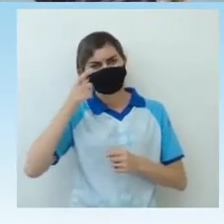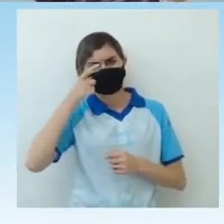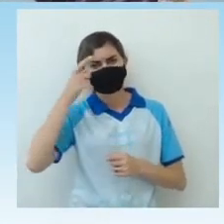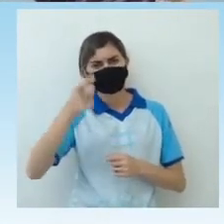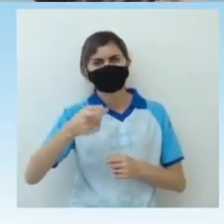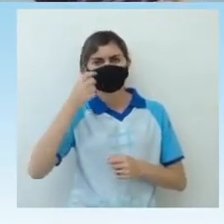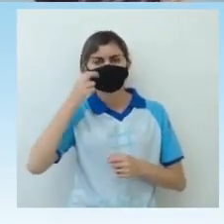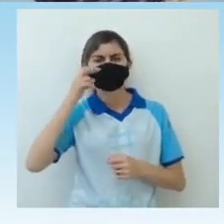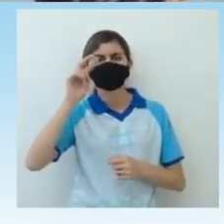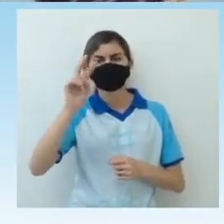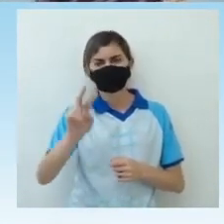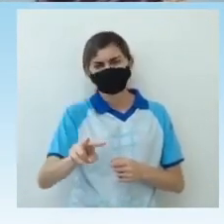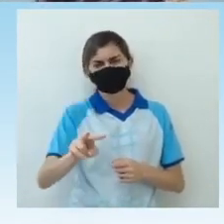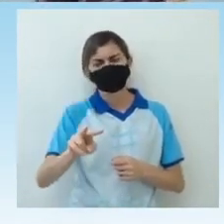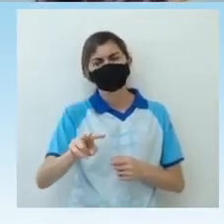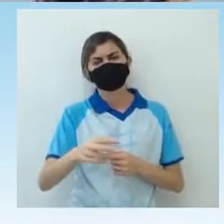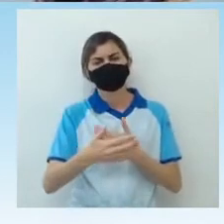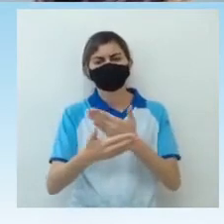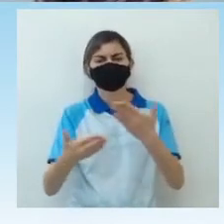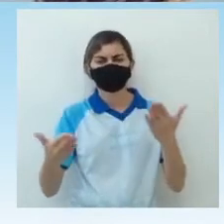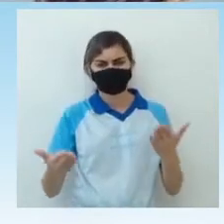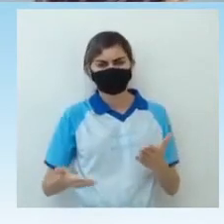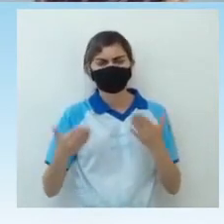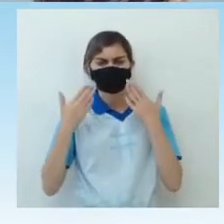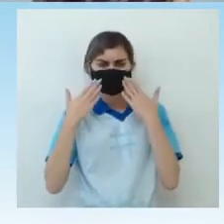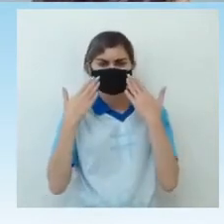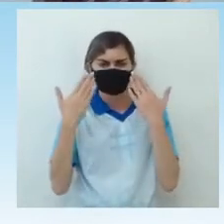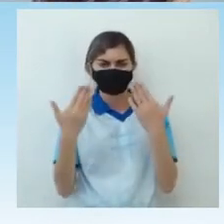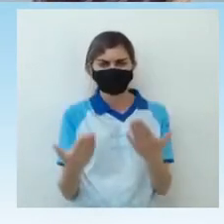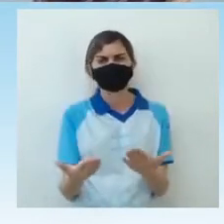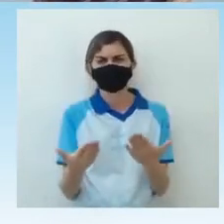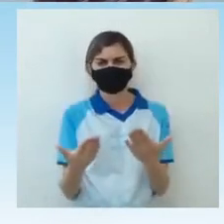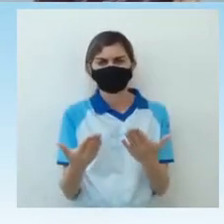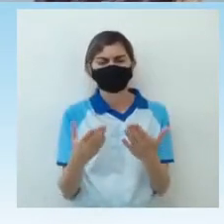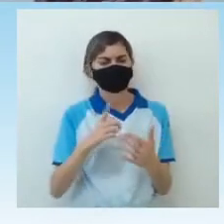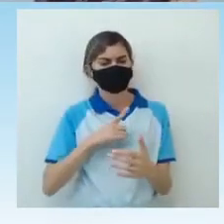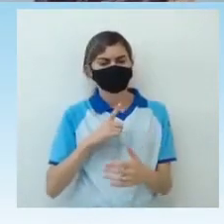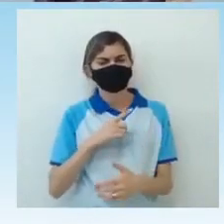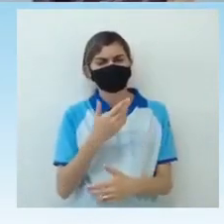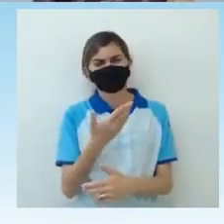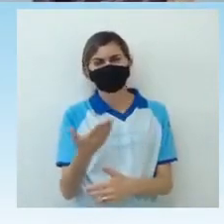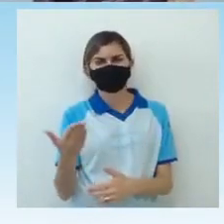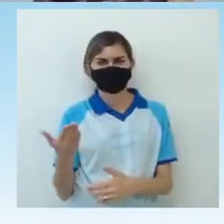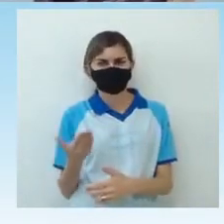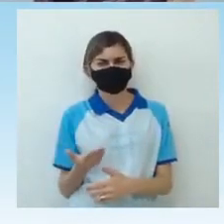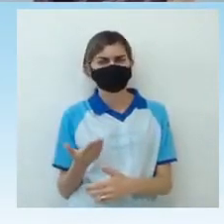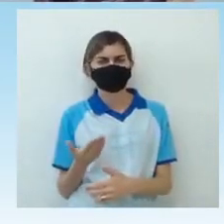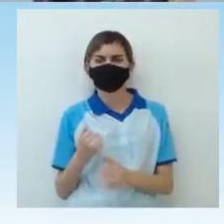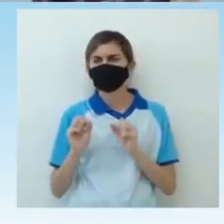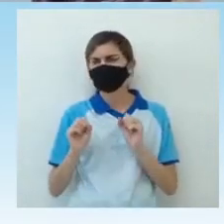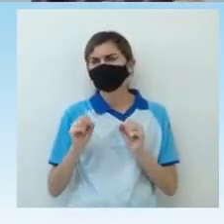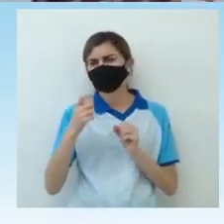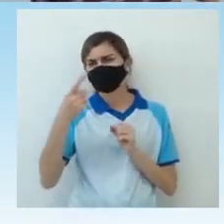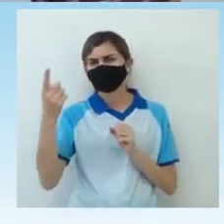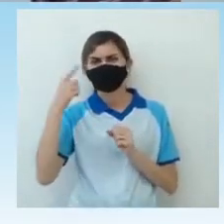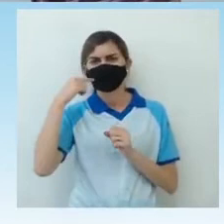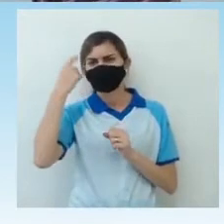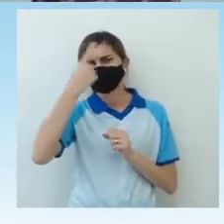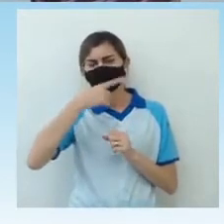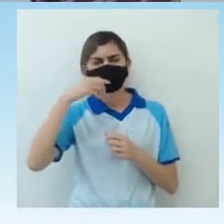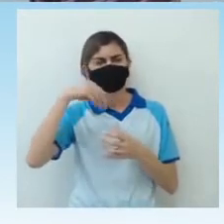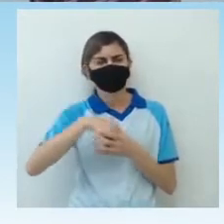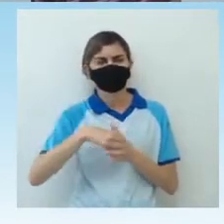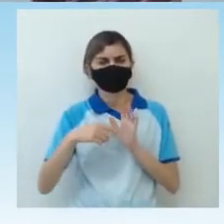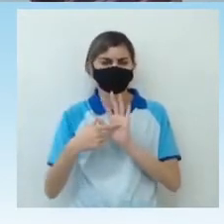nessa imagem aqui, o apresentador no início está com a sua, como é que eu posso dizer, com as suas feições dentro daquilo